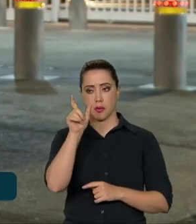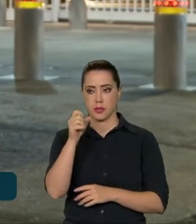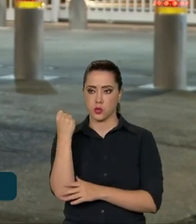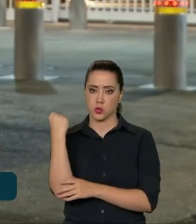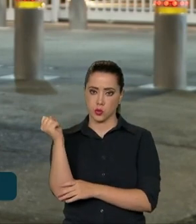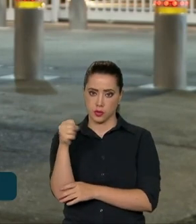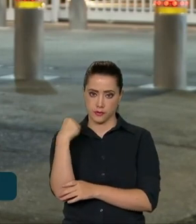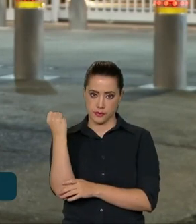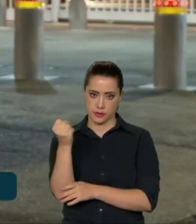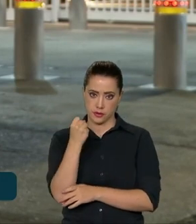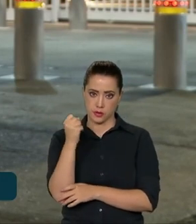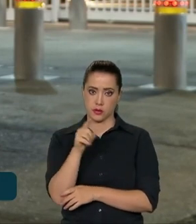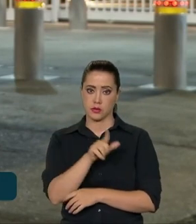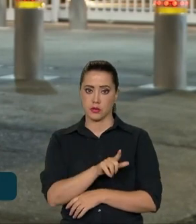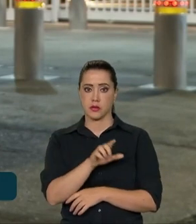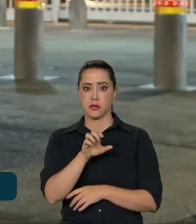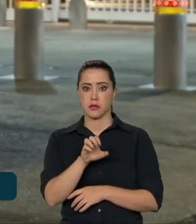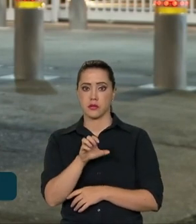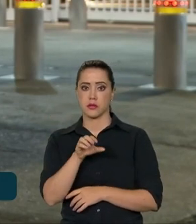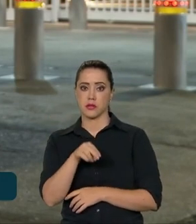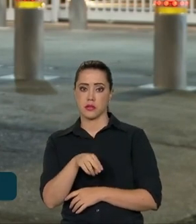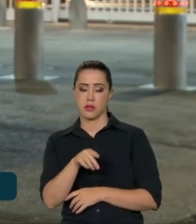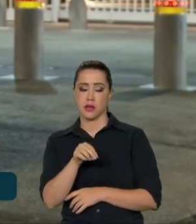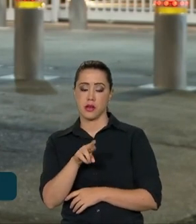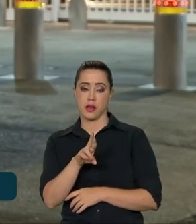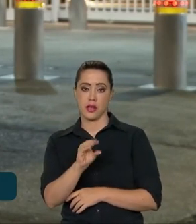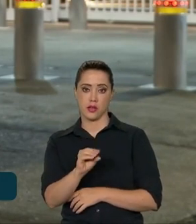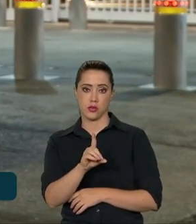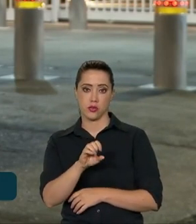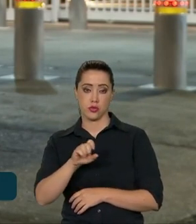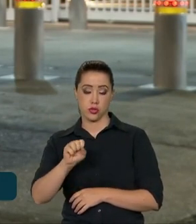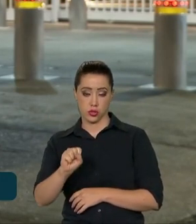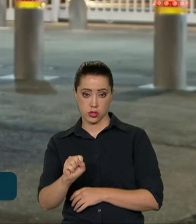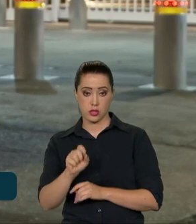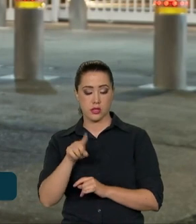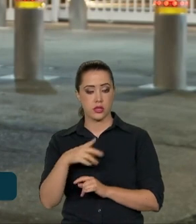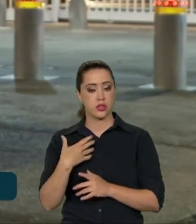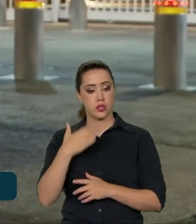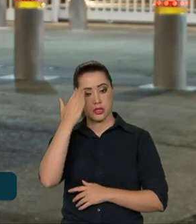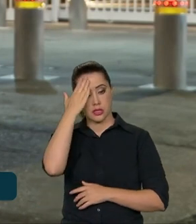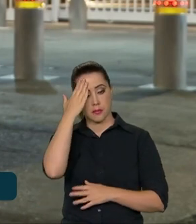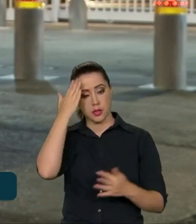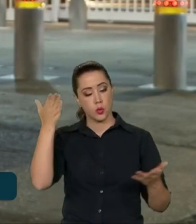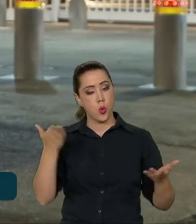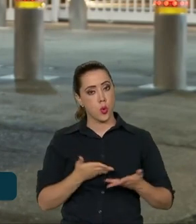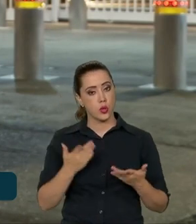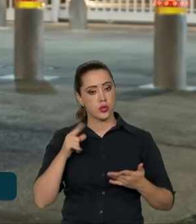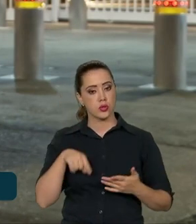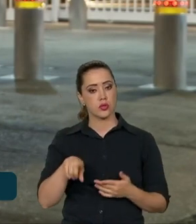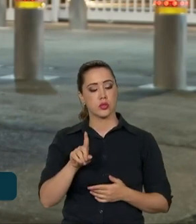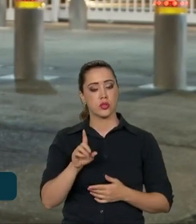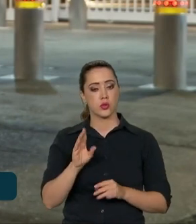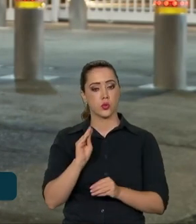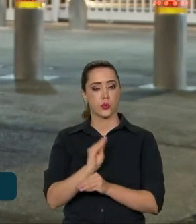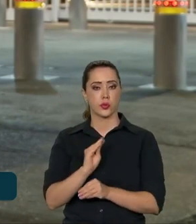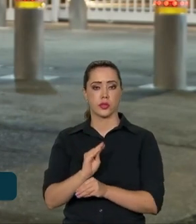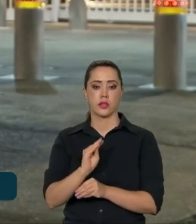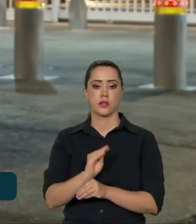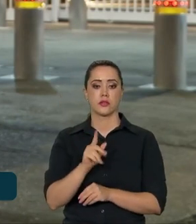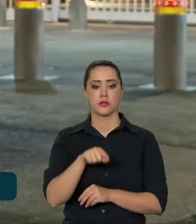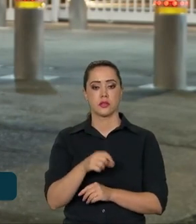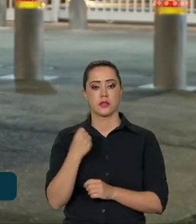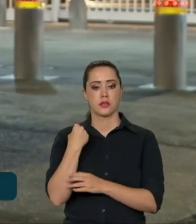fisioterapeuta Leandro Dias. E aí, a gente já obteve a informação hoje que, inclusive, o tratamento aqui,